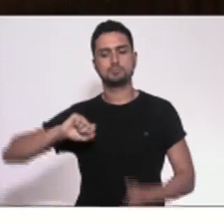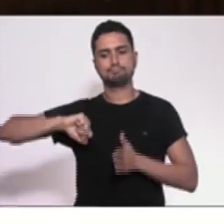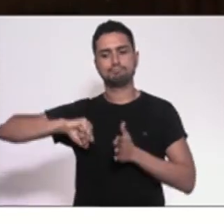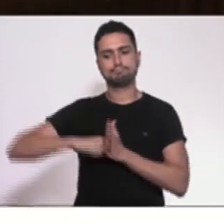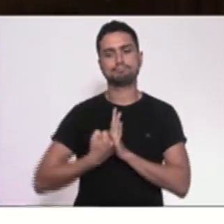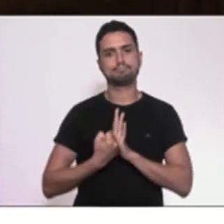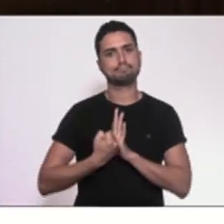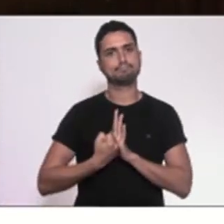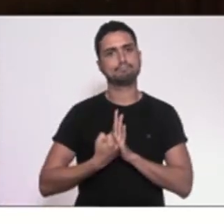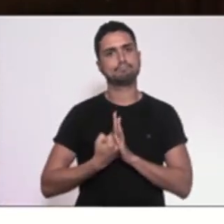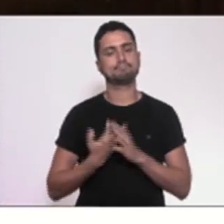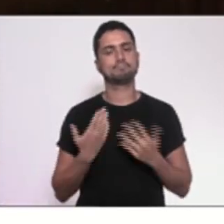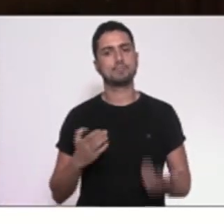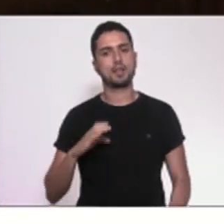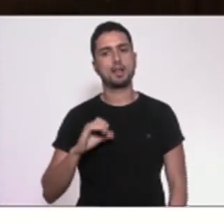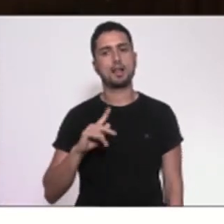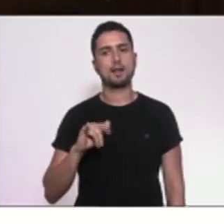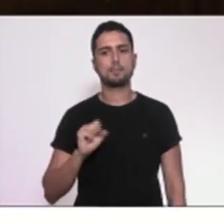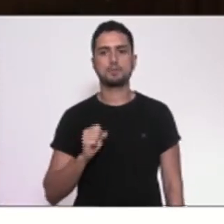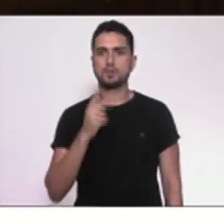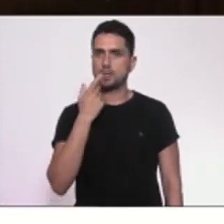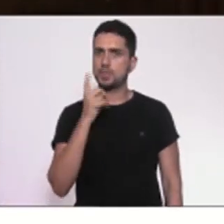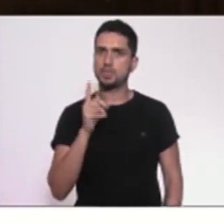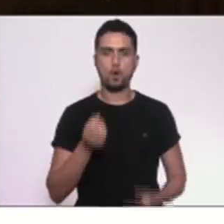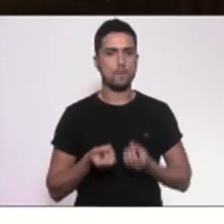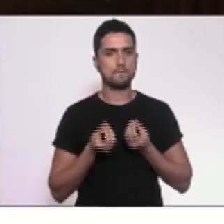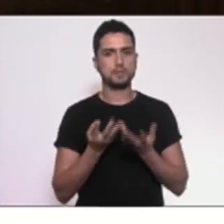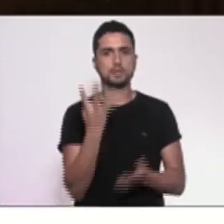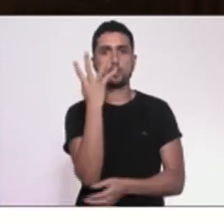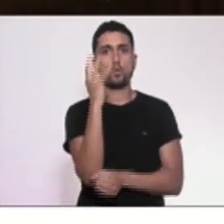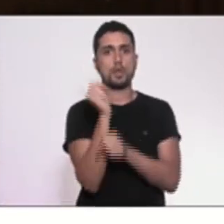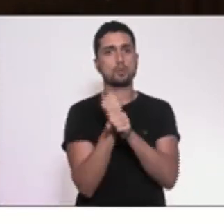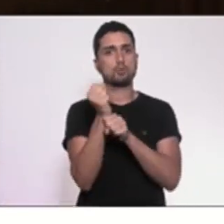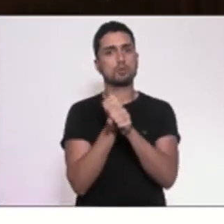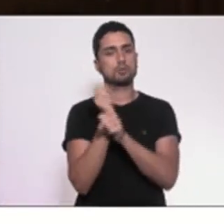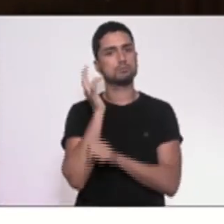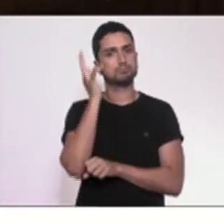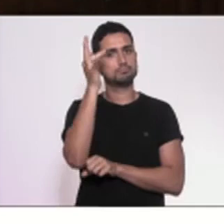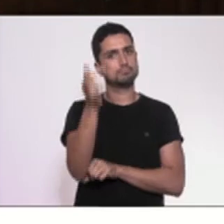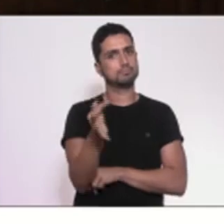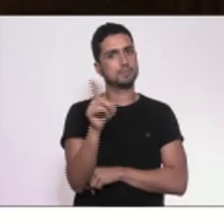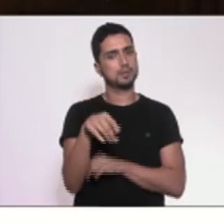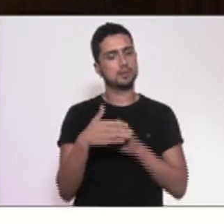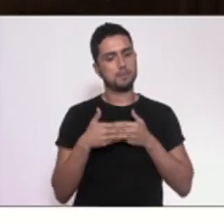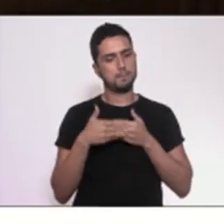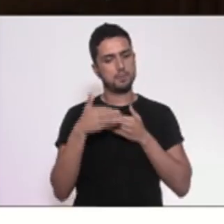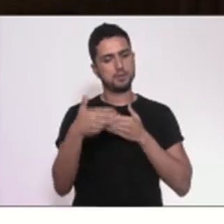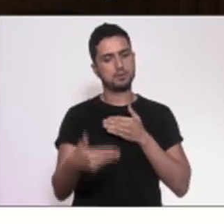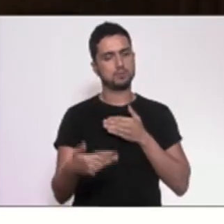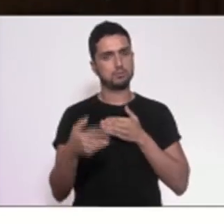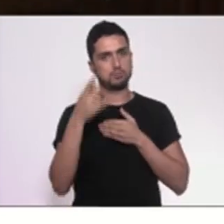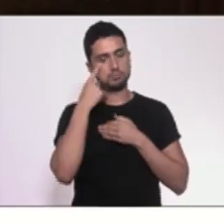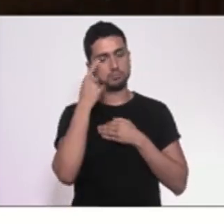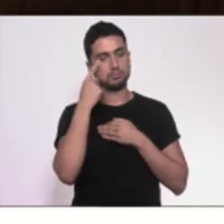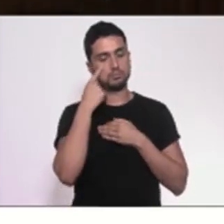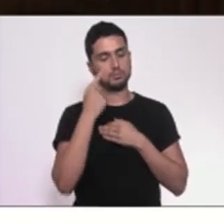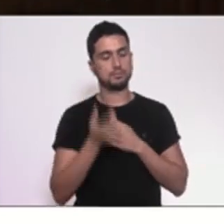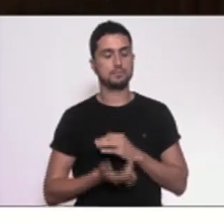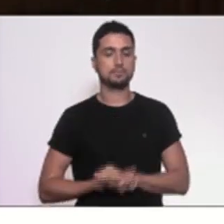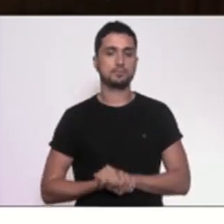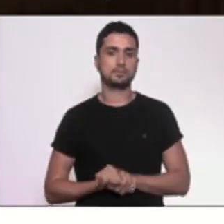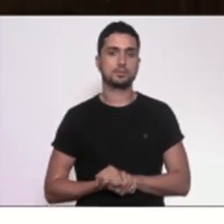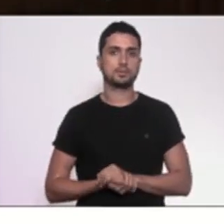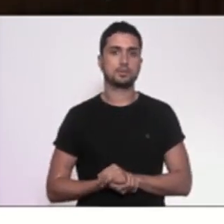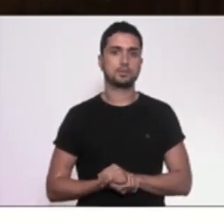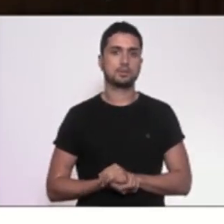já admite que elas não serão mais oferecidas nos próximos 4 anos, que é o período de vigência previsto, caso elas